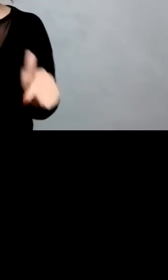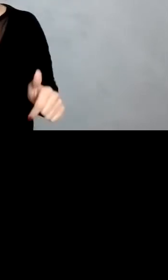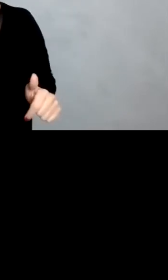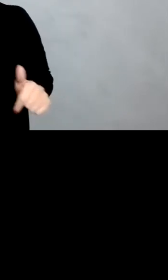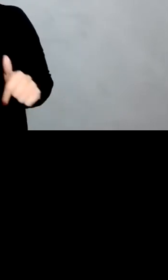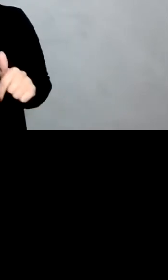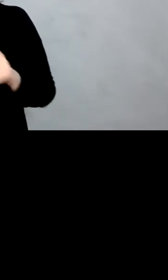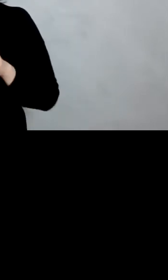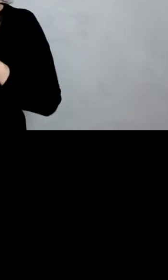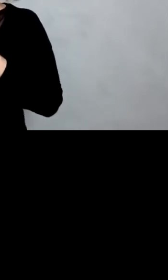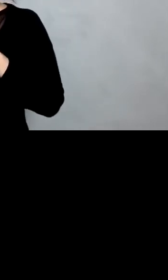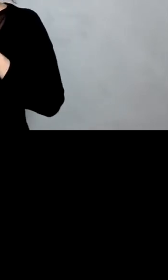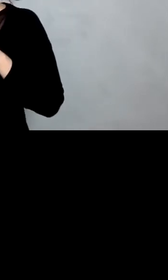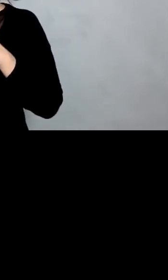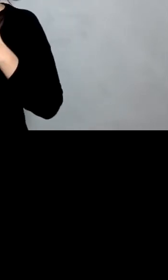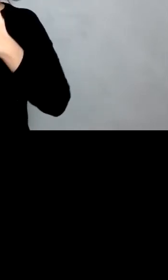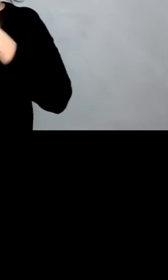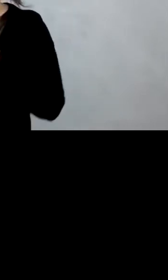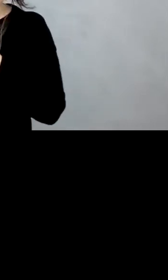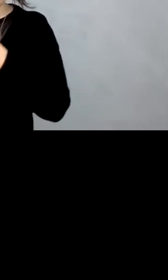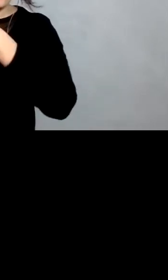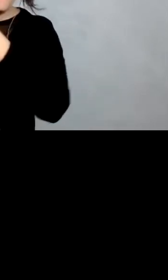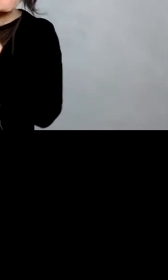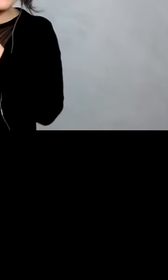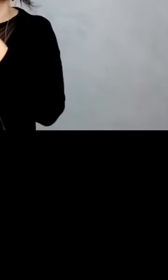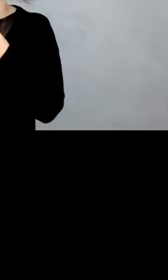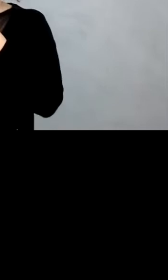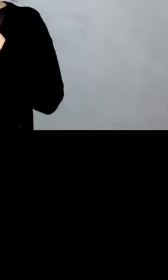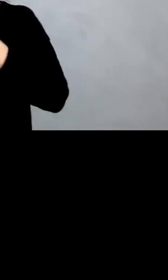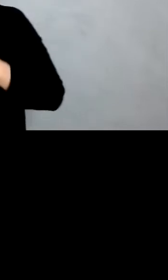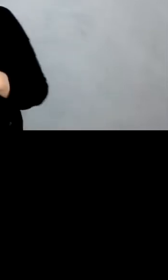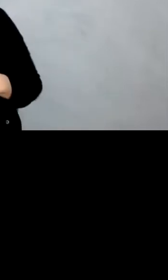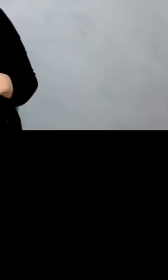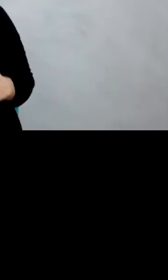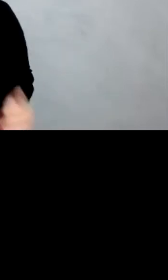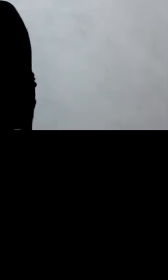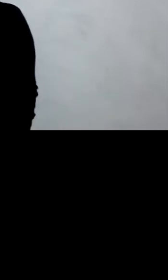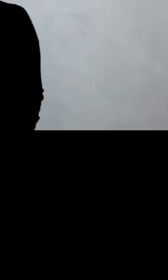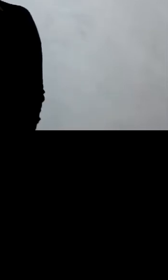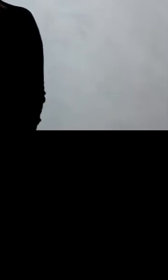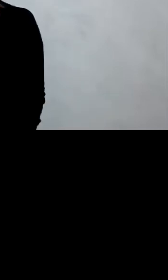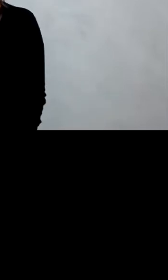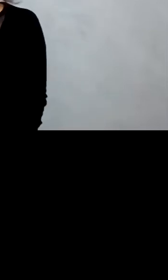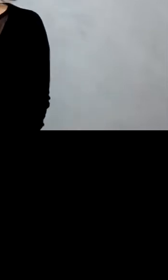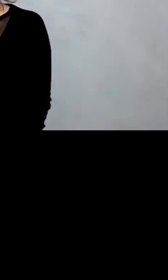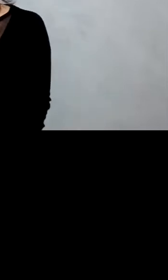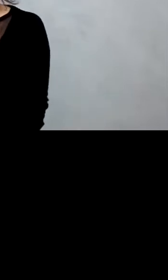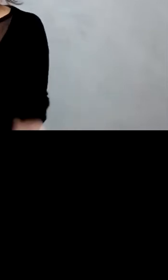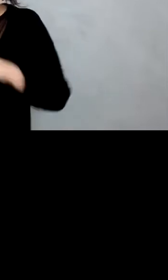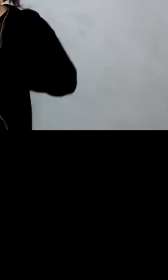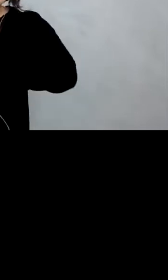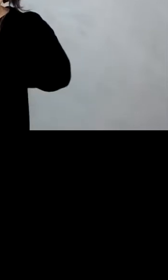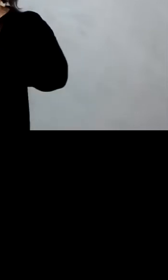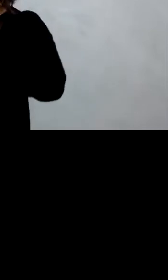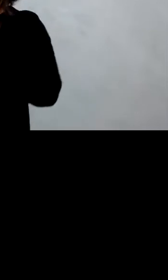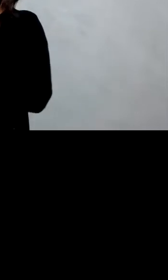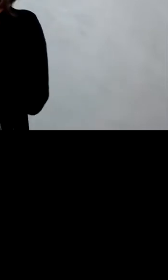compreensão da questão da relação da língua e da cultura, né? É impossível